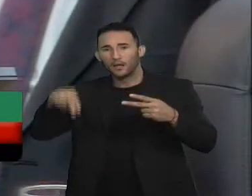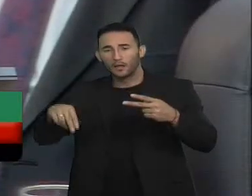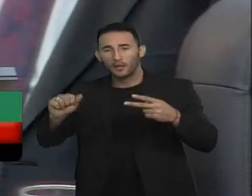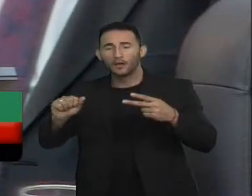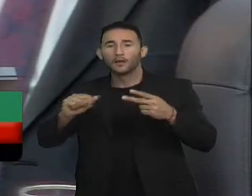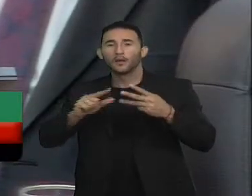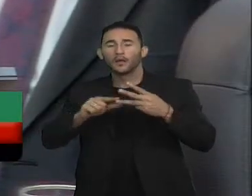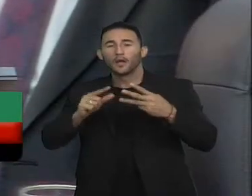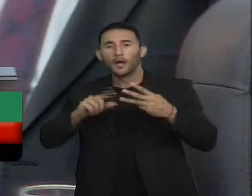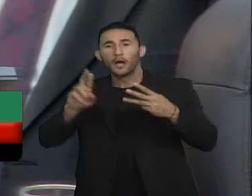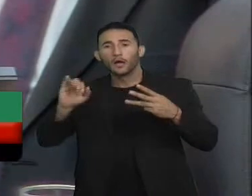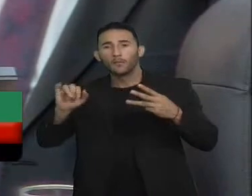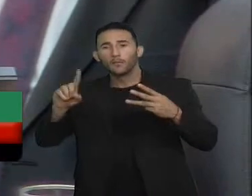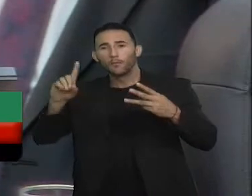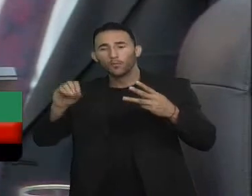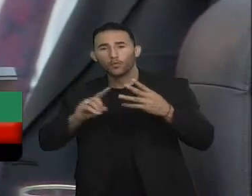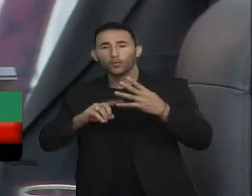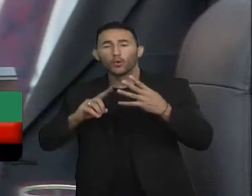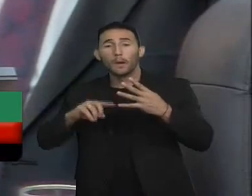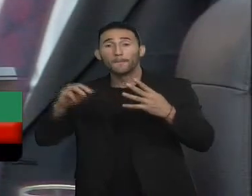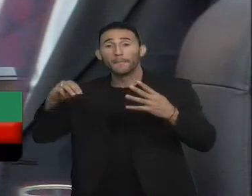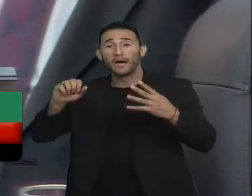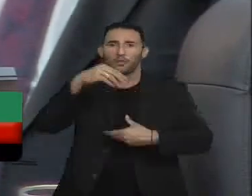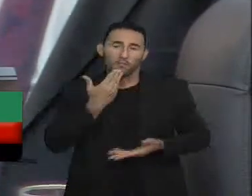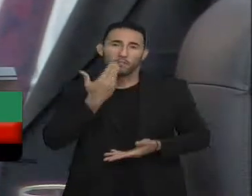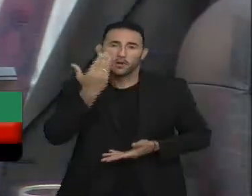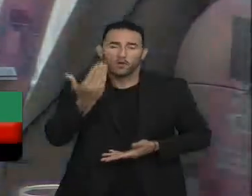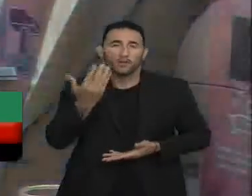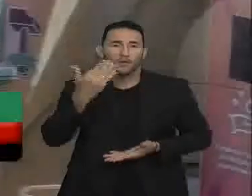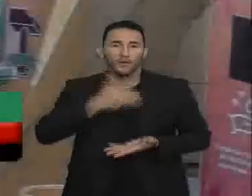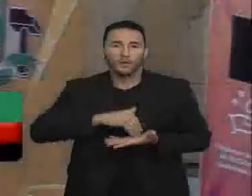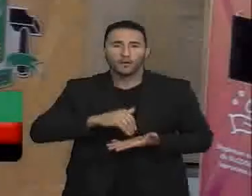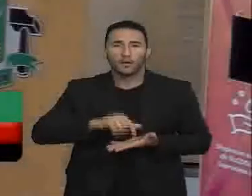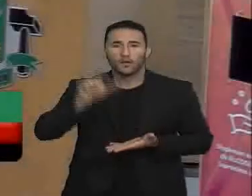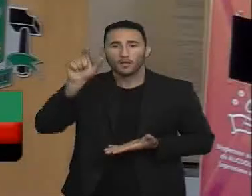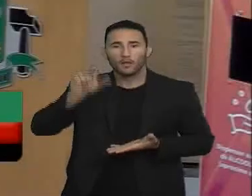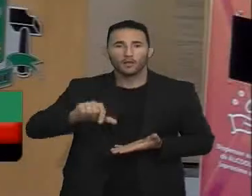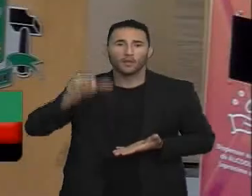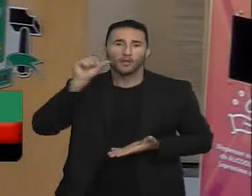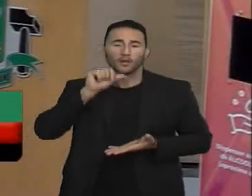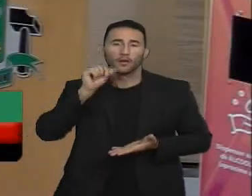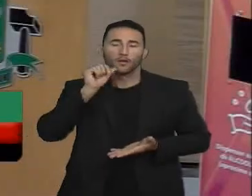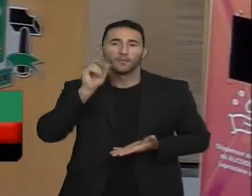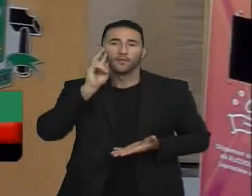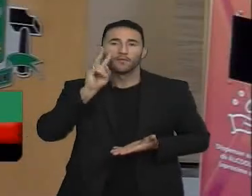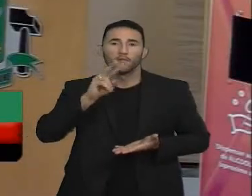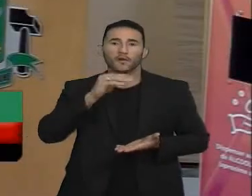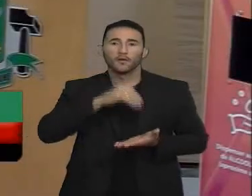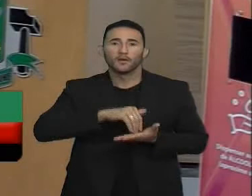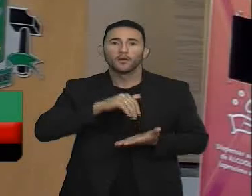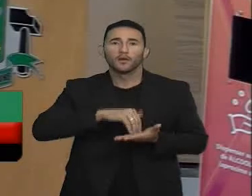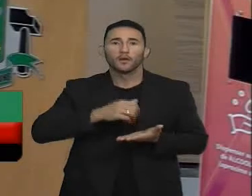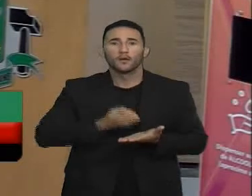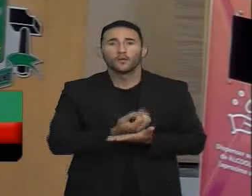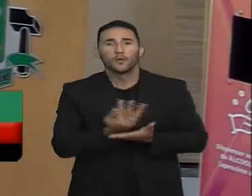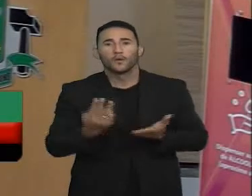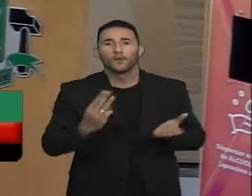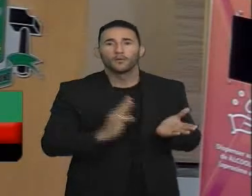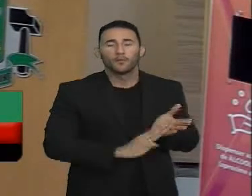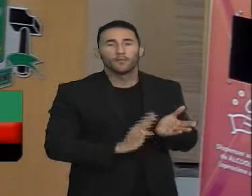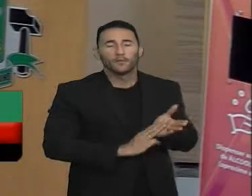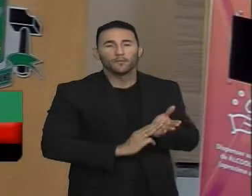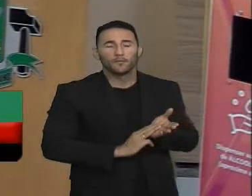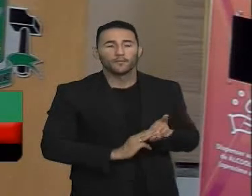ao Raimundo, ao inspetor de Souza, ao Magela, né? Tária, que, por gentileza, verifique o número de